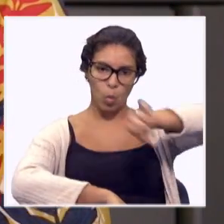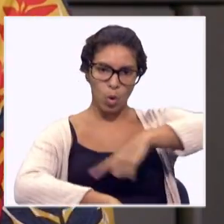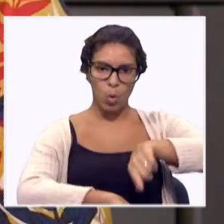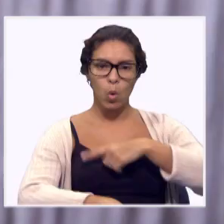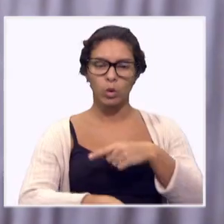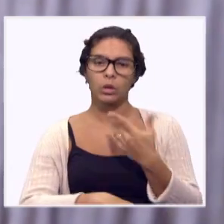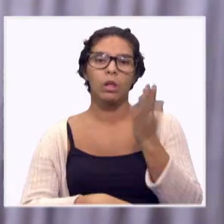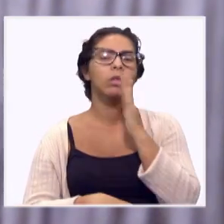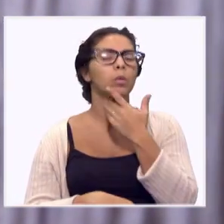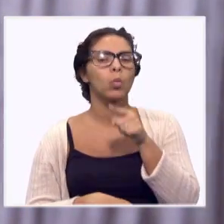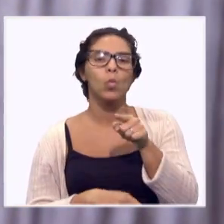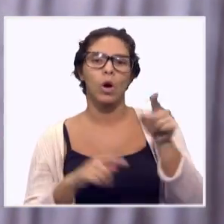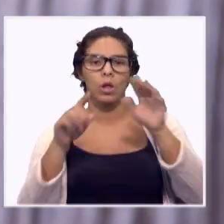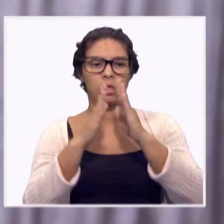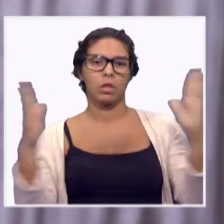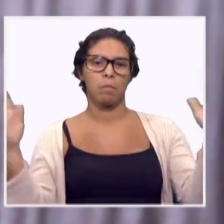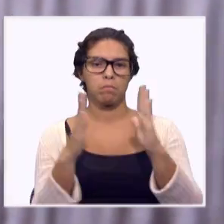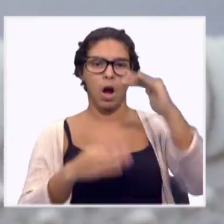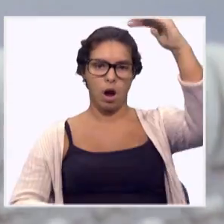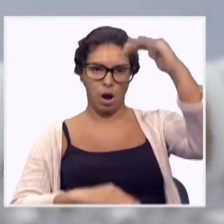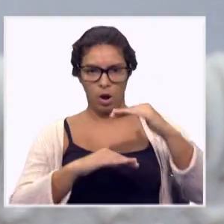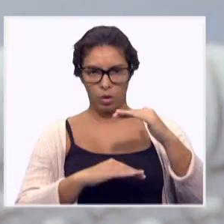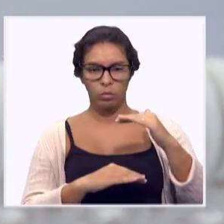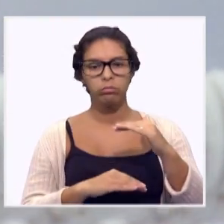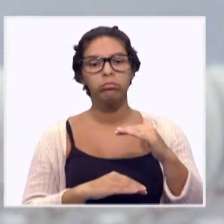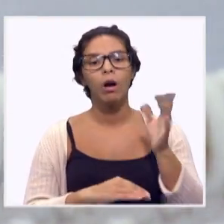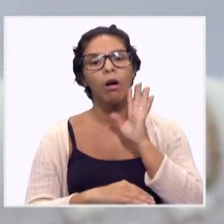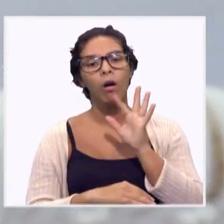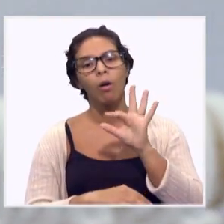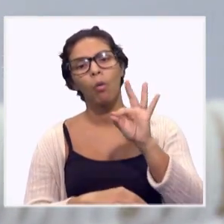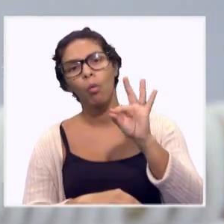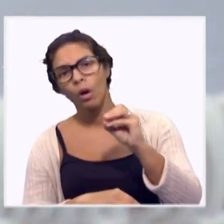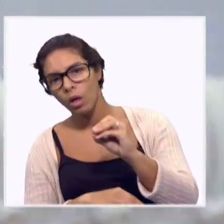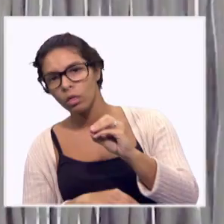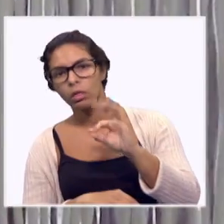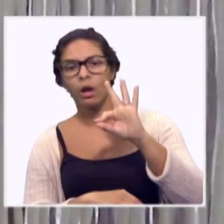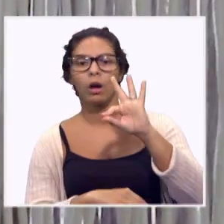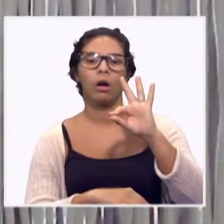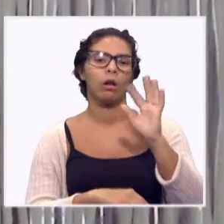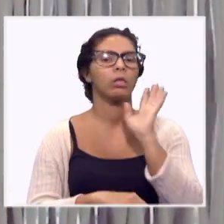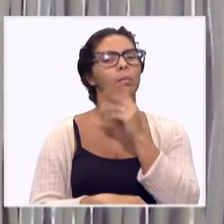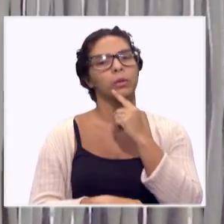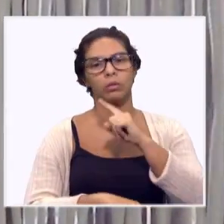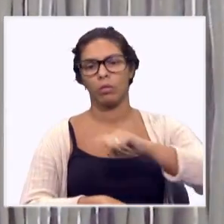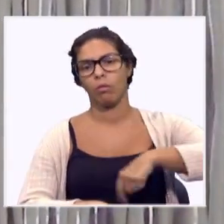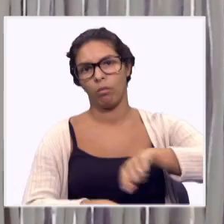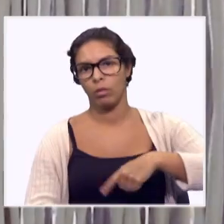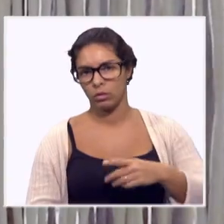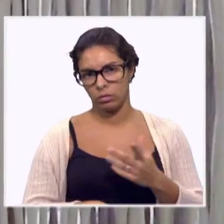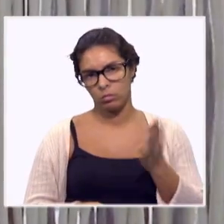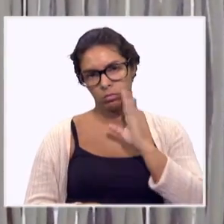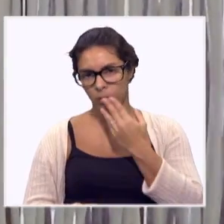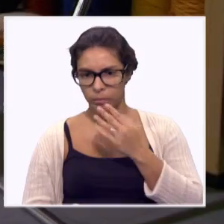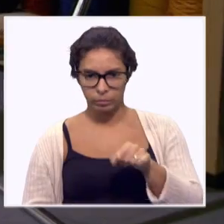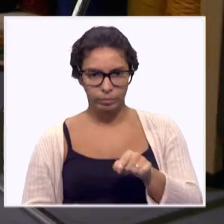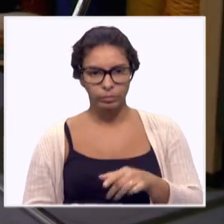varia, depende muito do tamanho, mas entre 30 e 40 para peças com esta